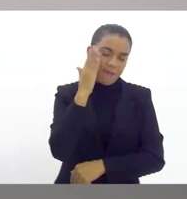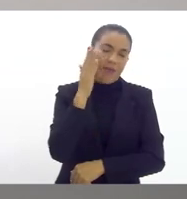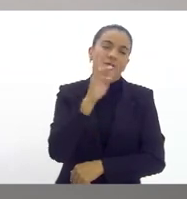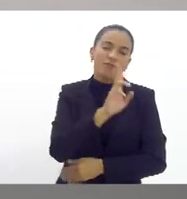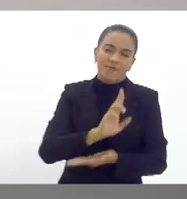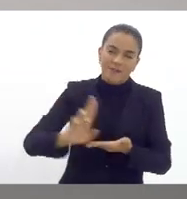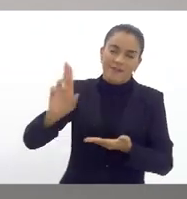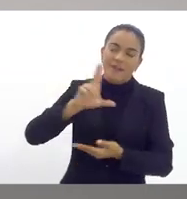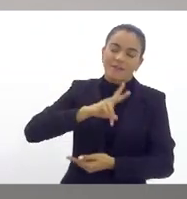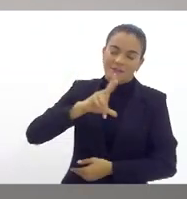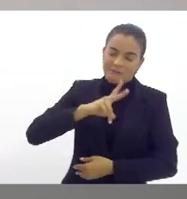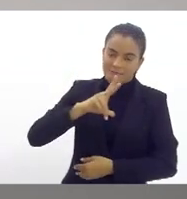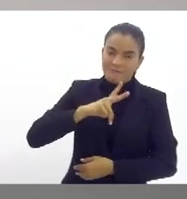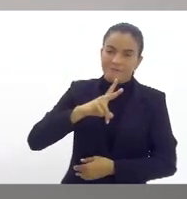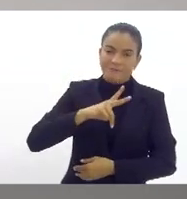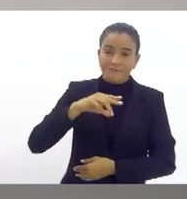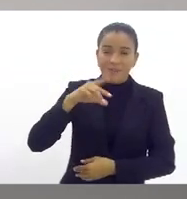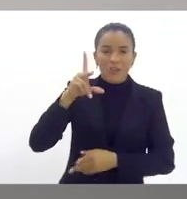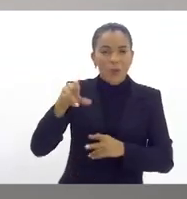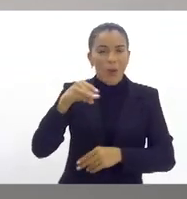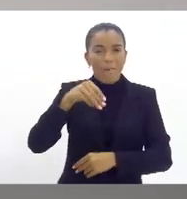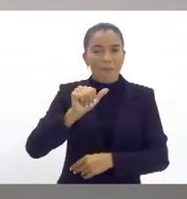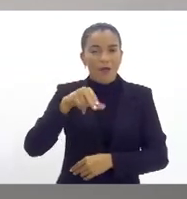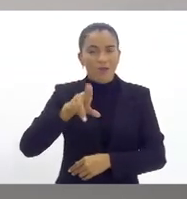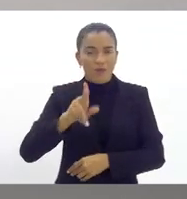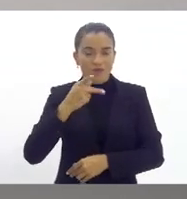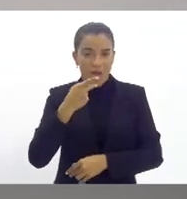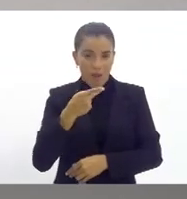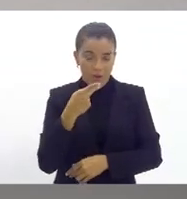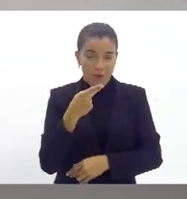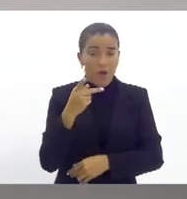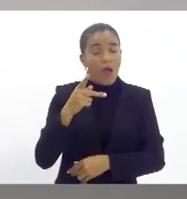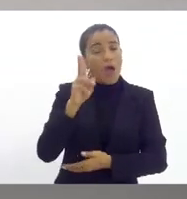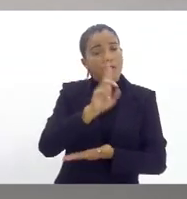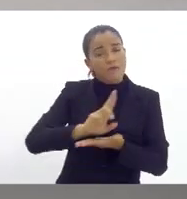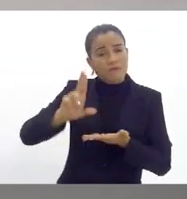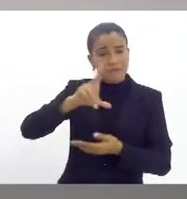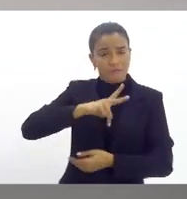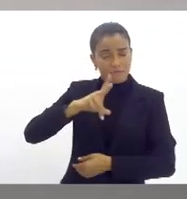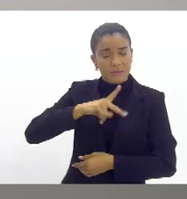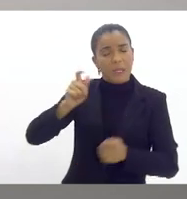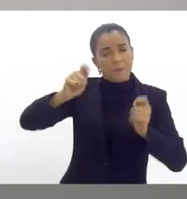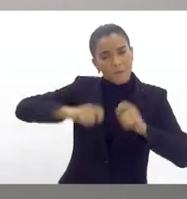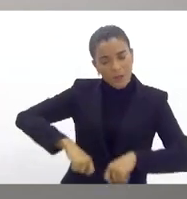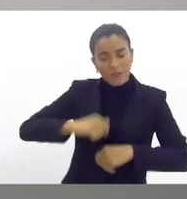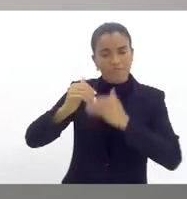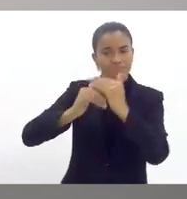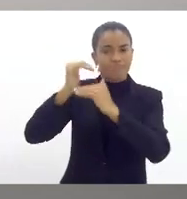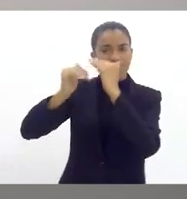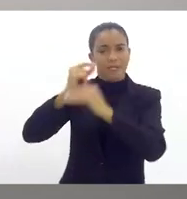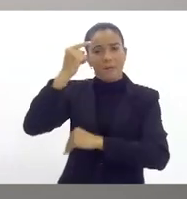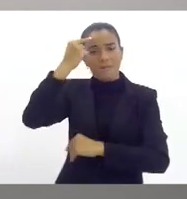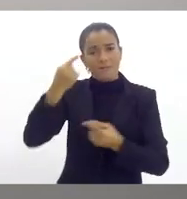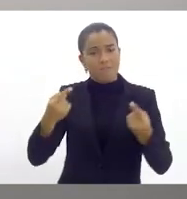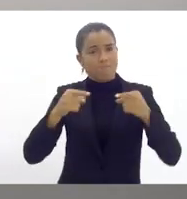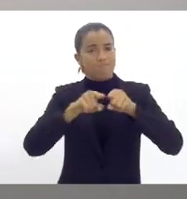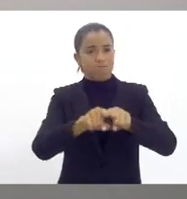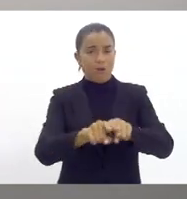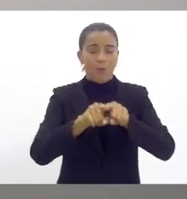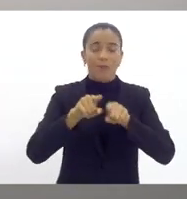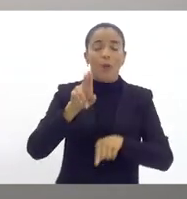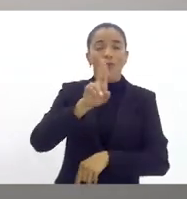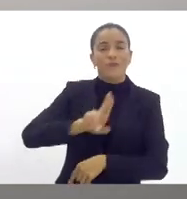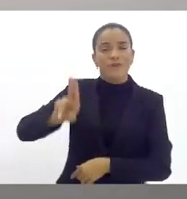privadas como a Manu falou as Universidades privadas tem o ponto o potencial de crescer e pensar na mesma lógica das